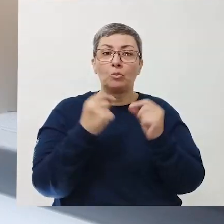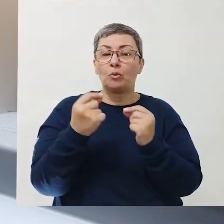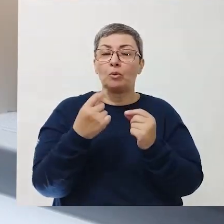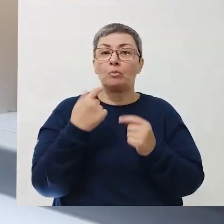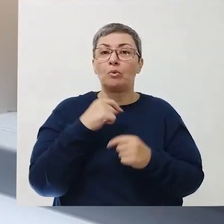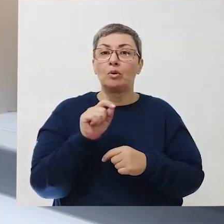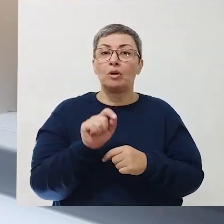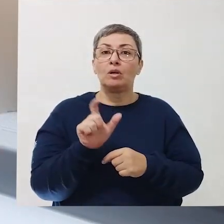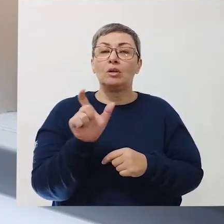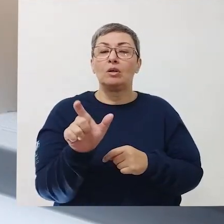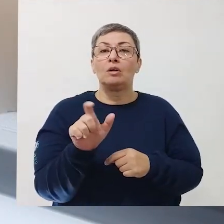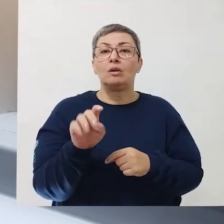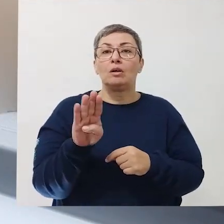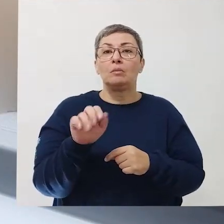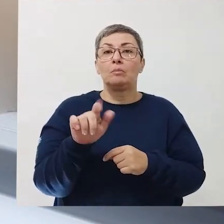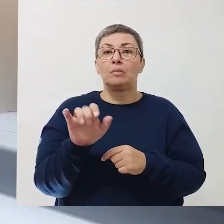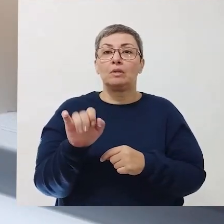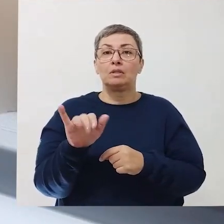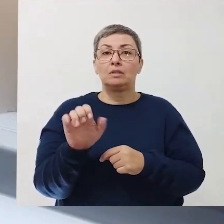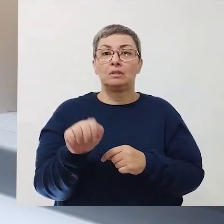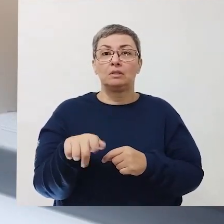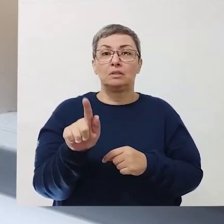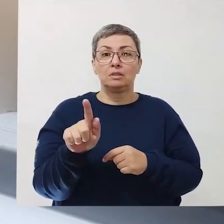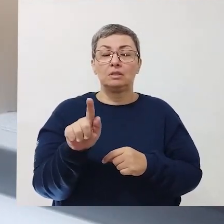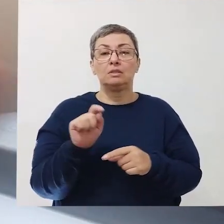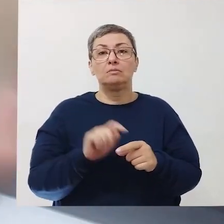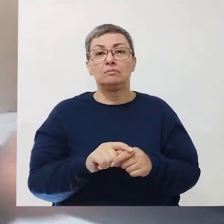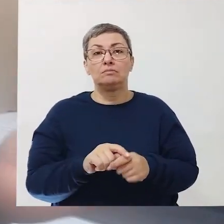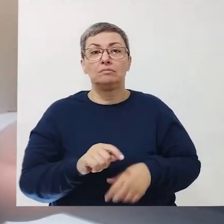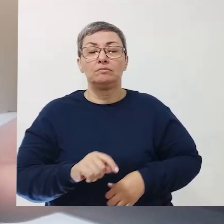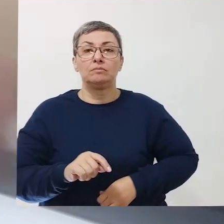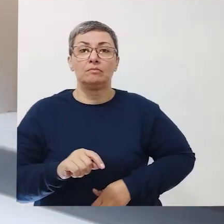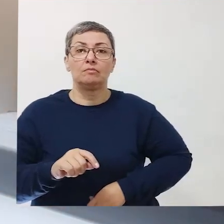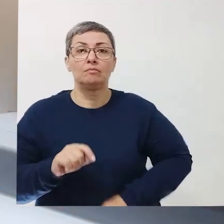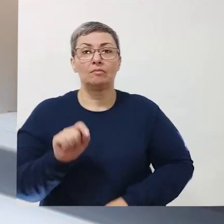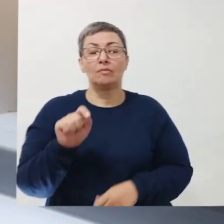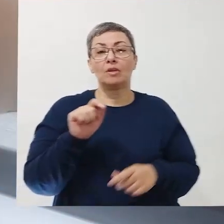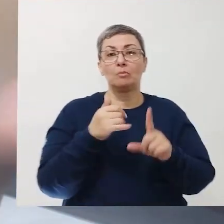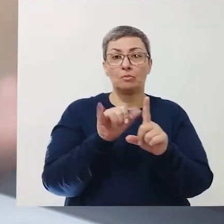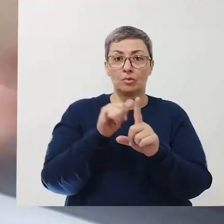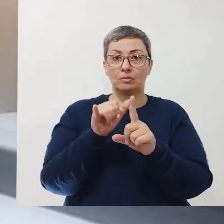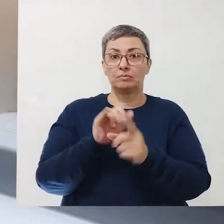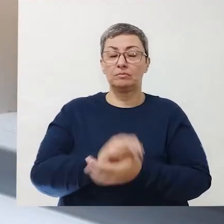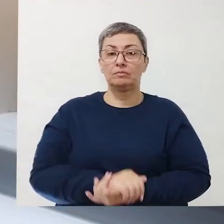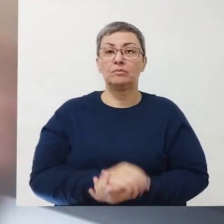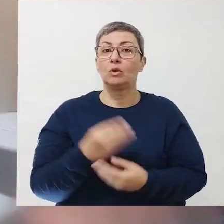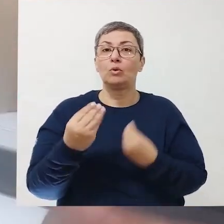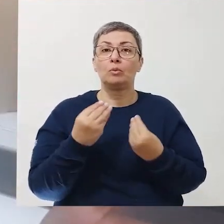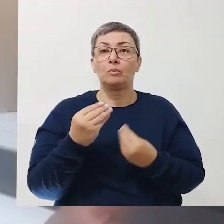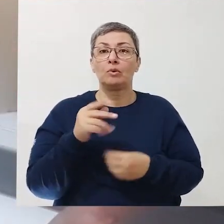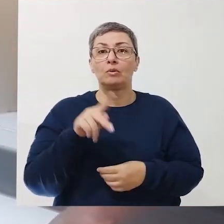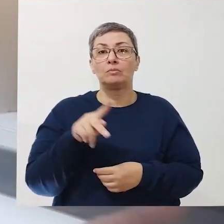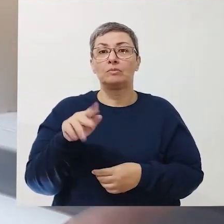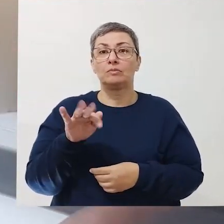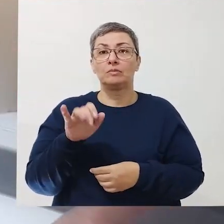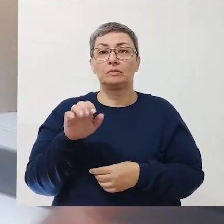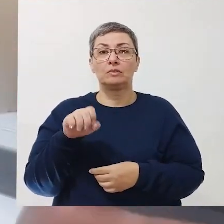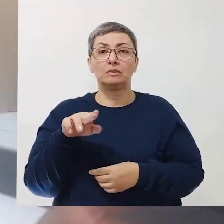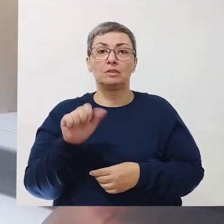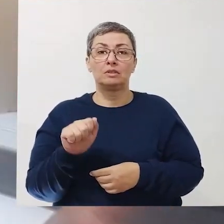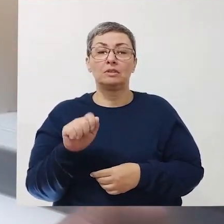A outro eixo dos saberes Vamos assistir aqui a apresentação De duas queridas professoras